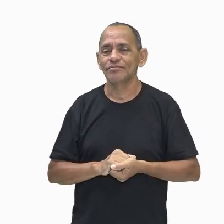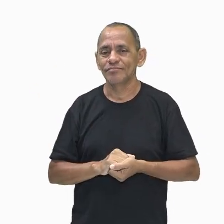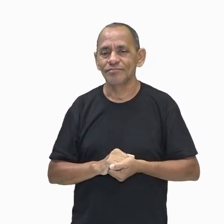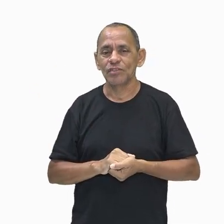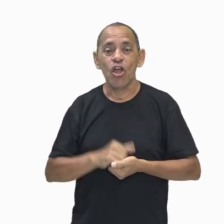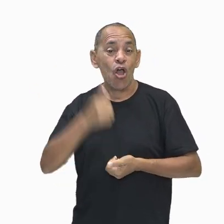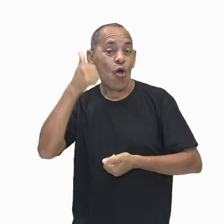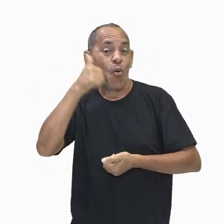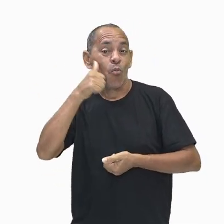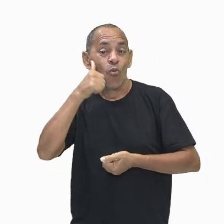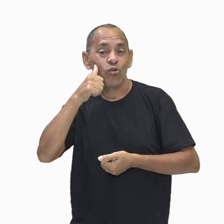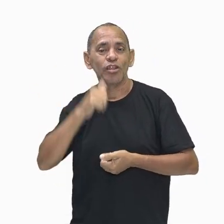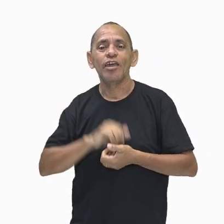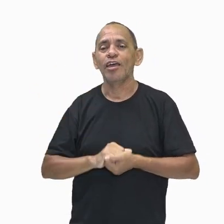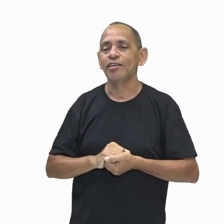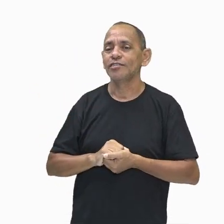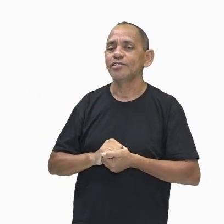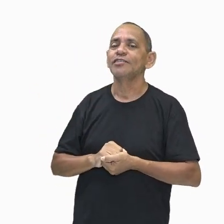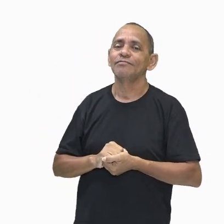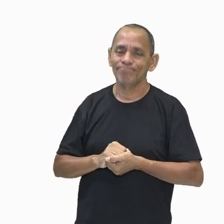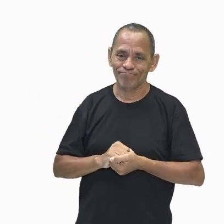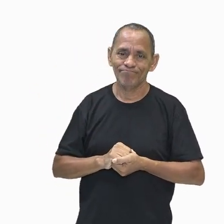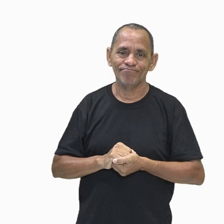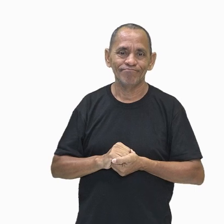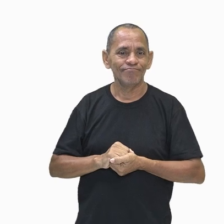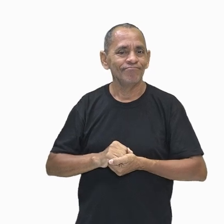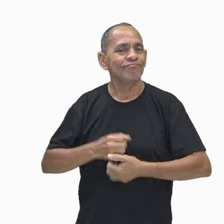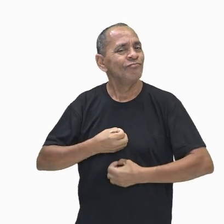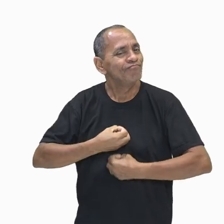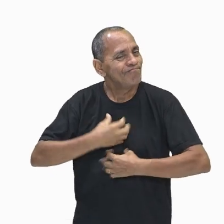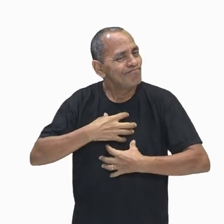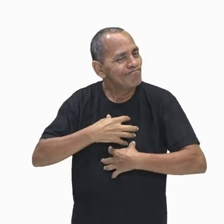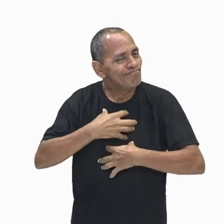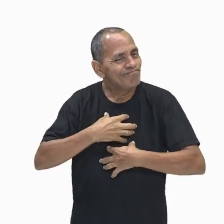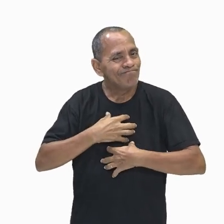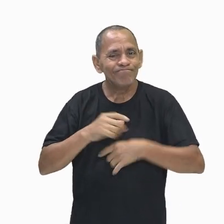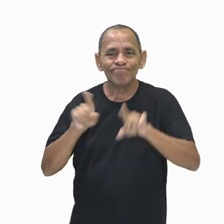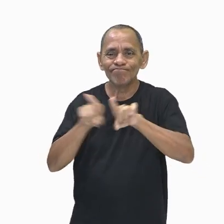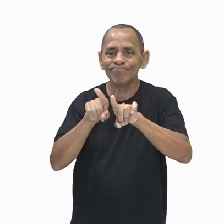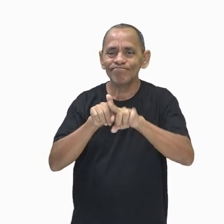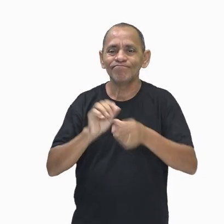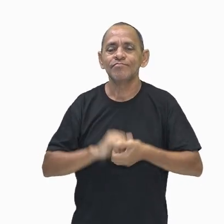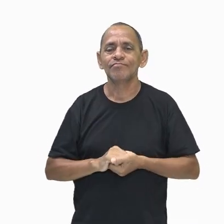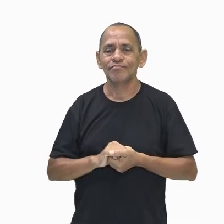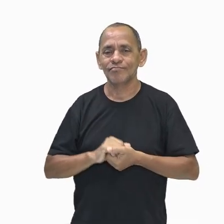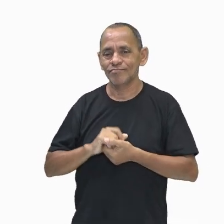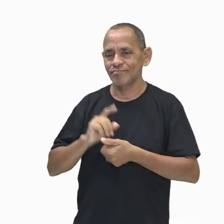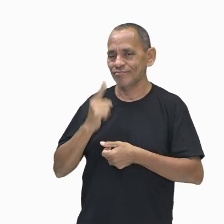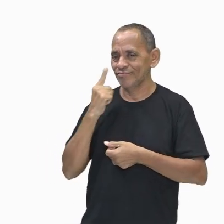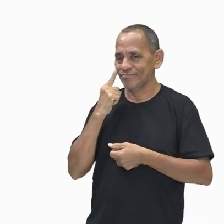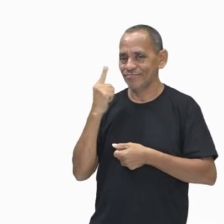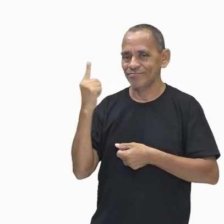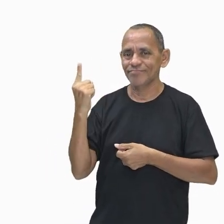foi a inspiração justamente da música Garota de Ipanema, tá? Então aí tá a foto dela